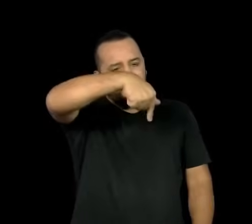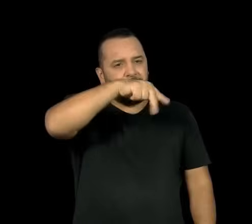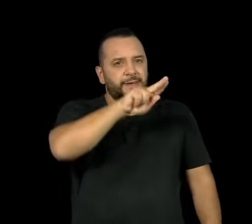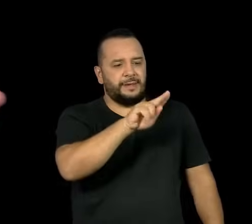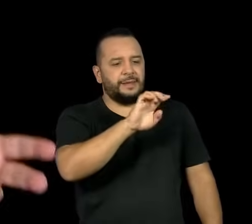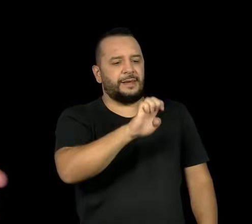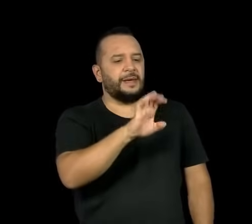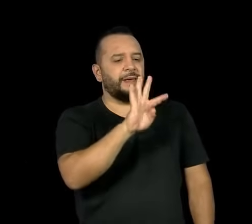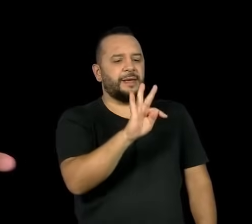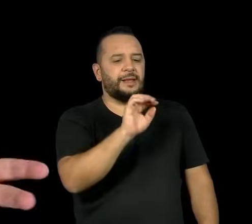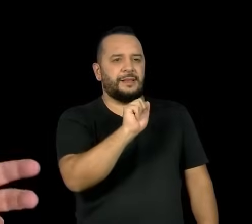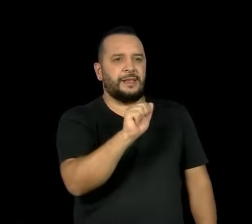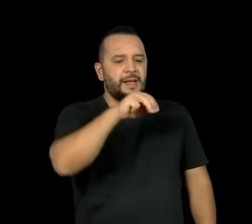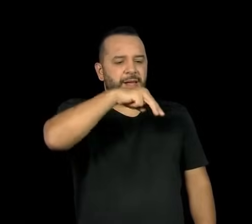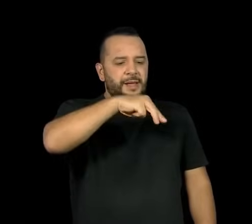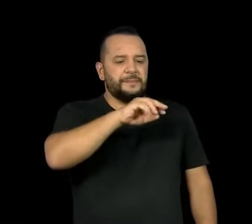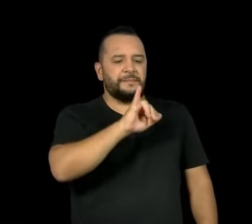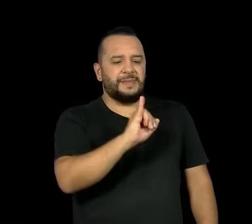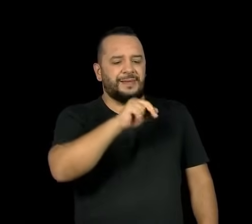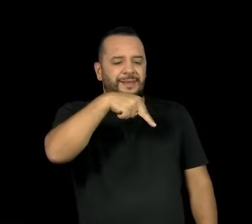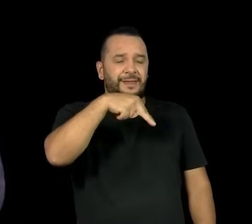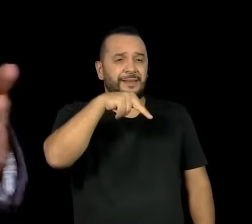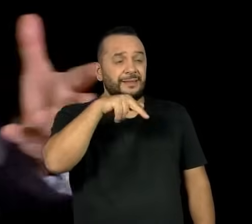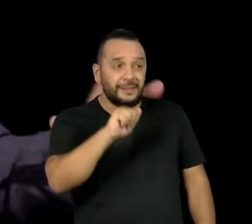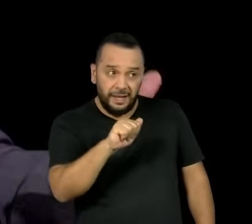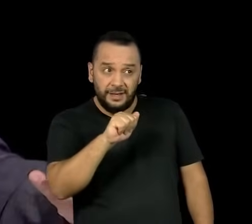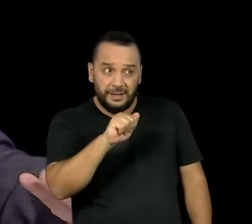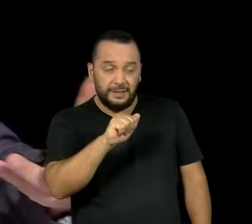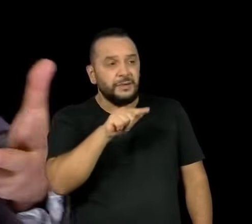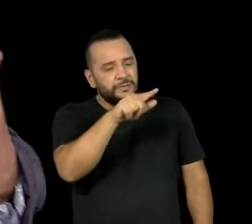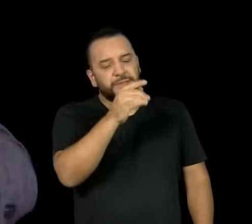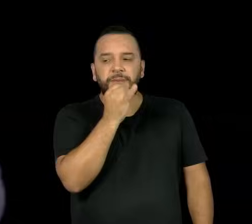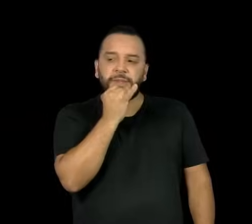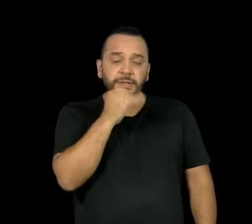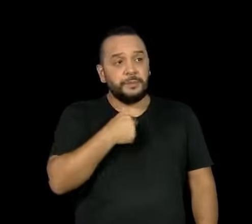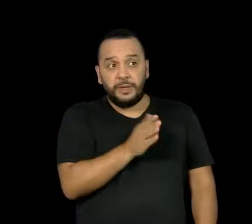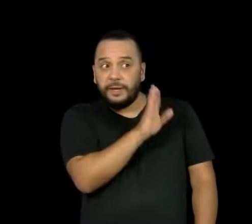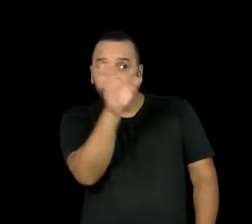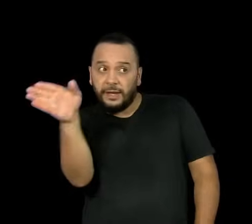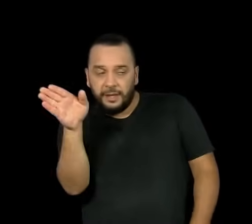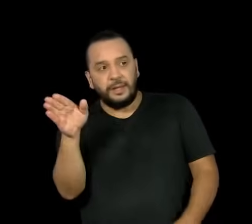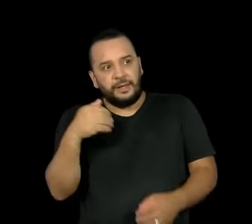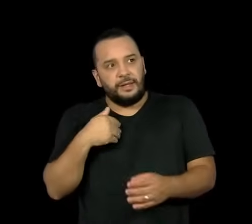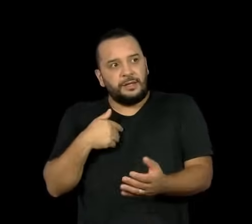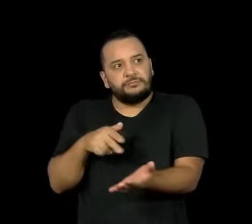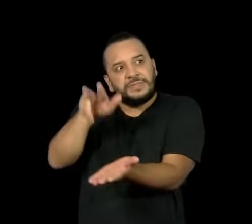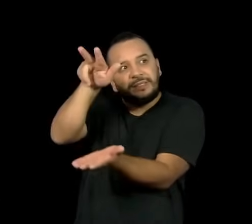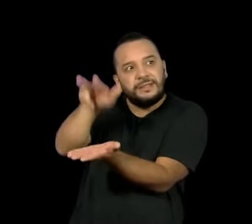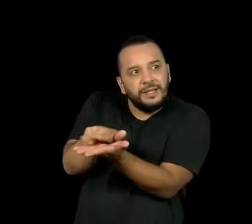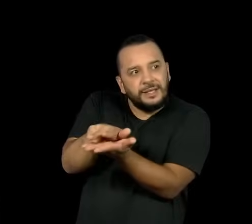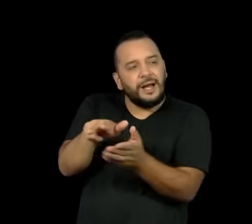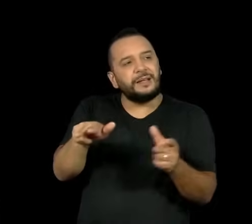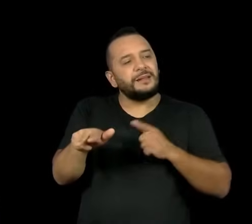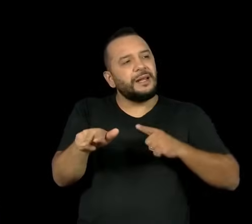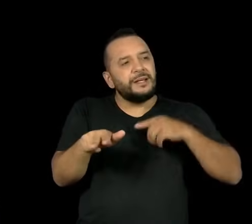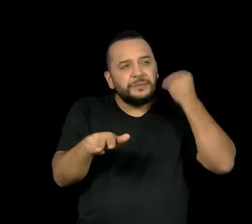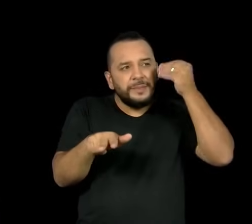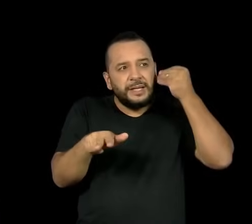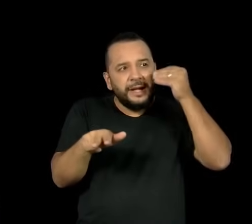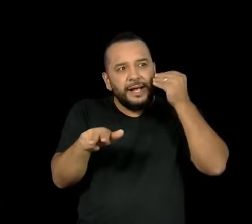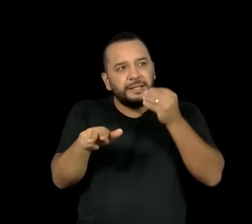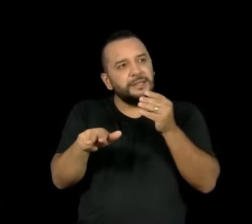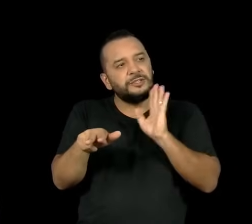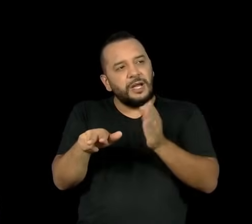principalmente nos Estados Unidos, o tratamento, você pode se internar numa clínica e ter uma experiência. Que substância é essa?